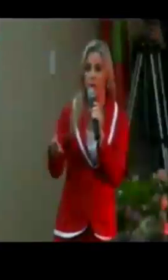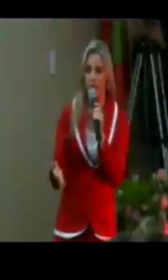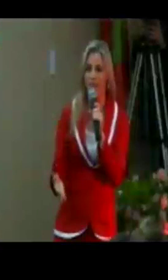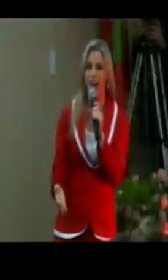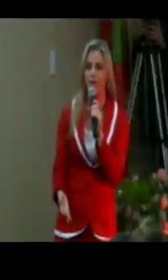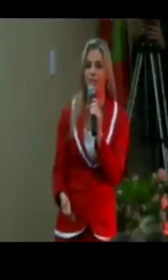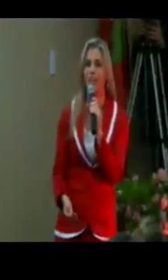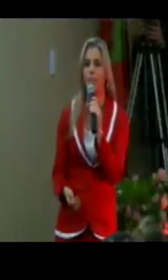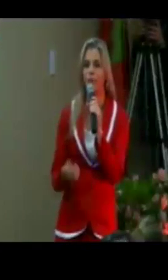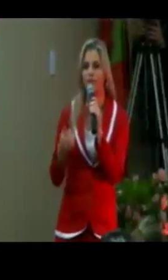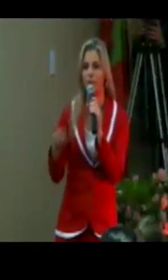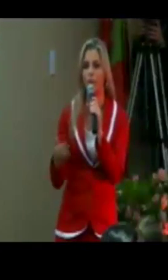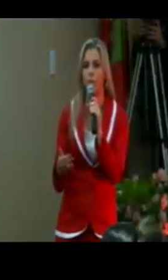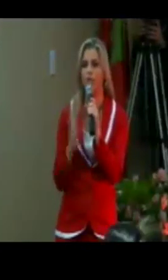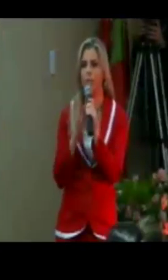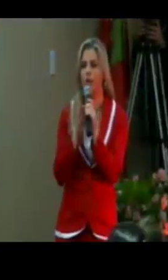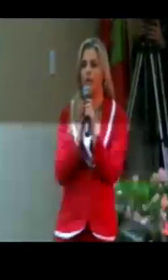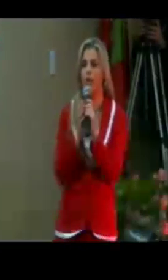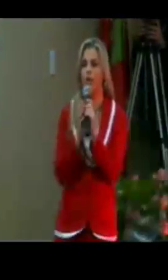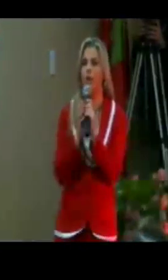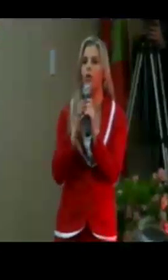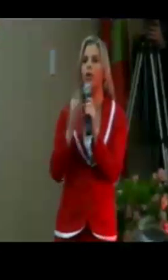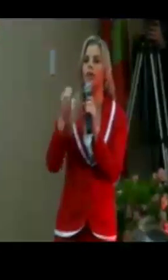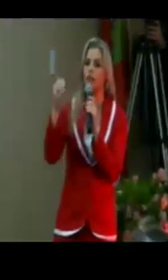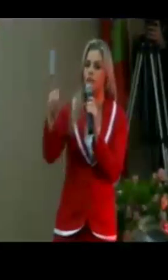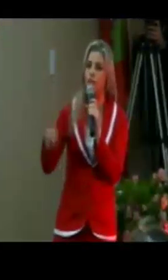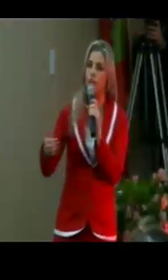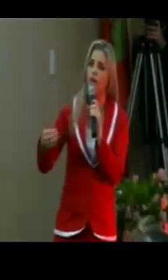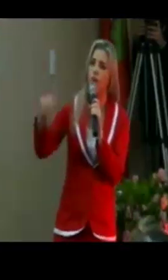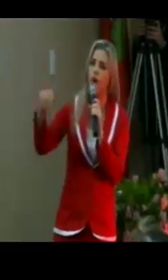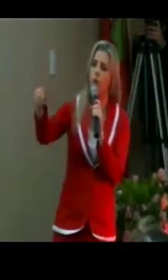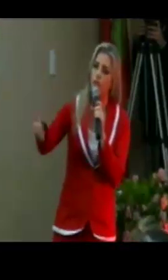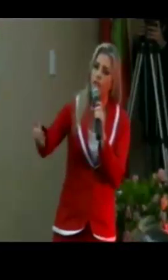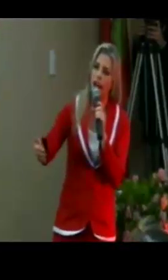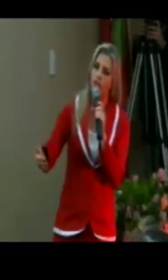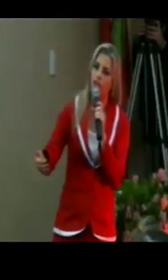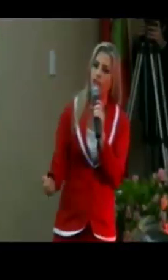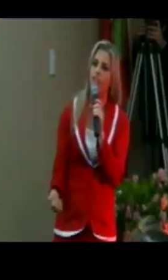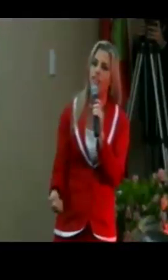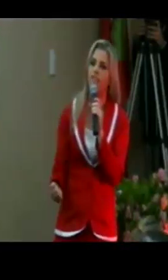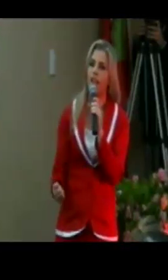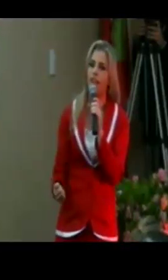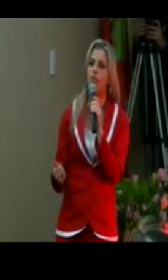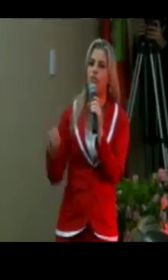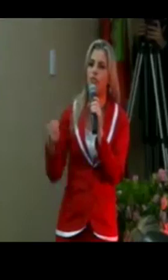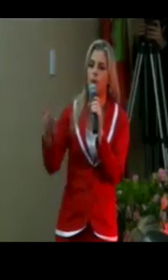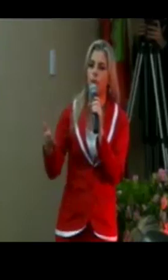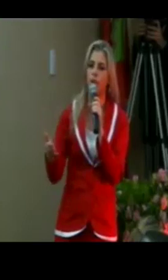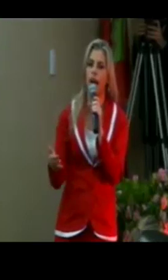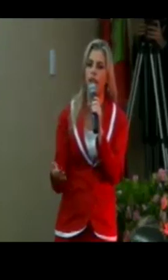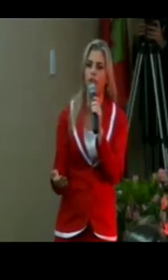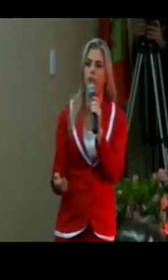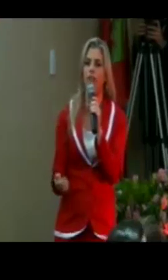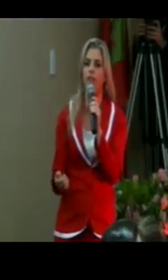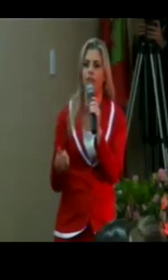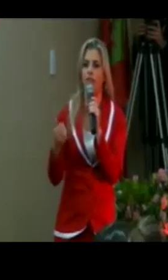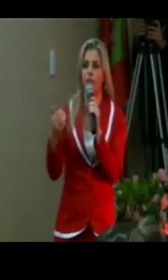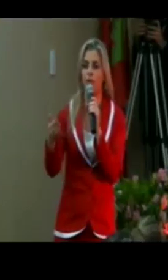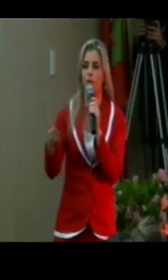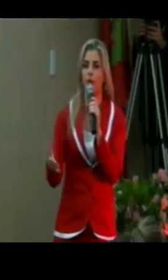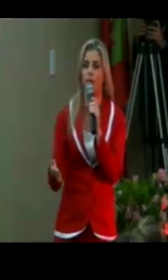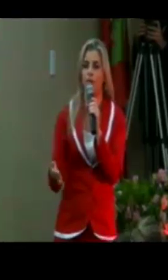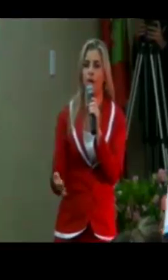registrar aqui a presença de alguns líderes comunitários, né, depois também vão participar do evento, que é justamente com a comunidade, é esse acesso junto